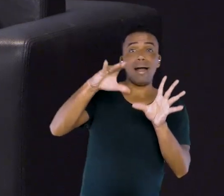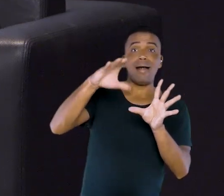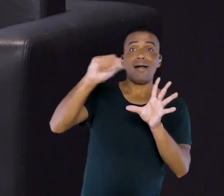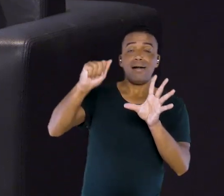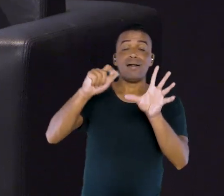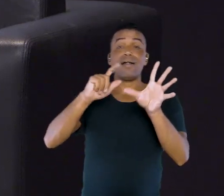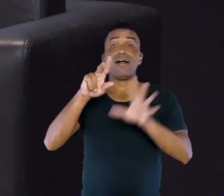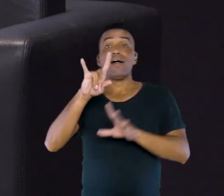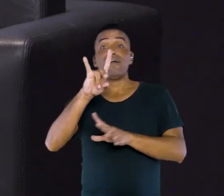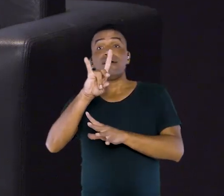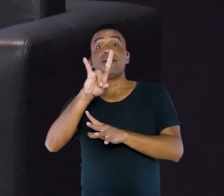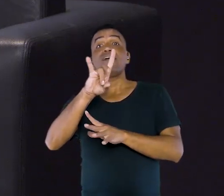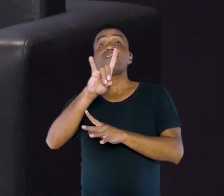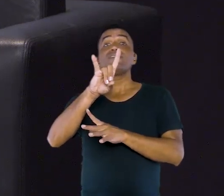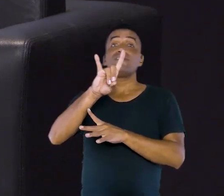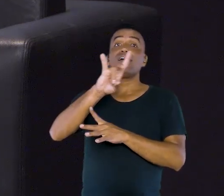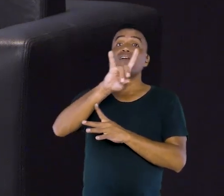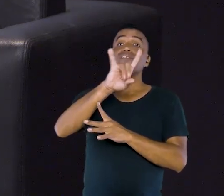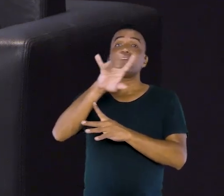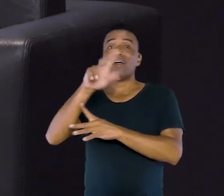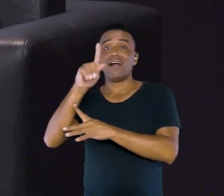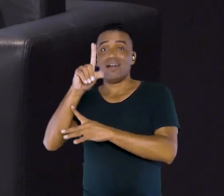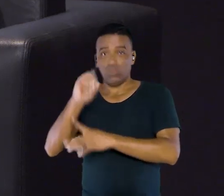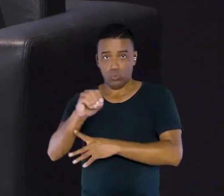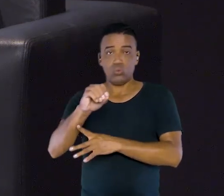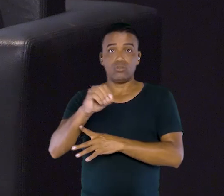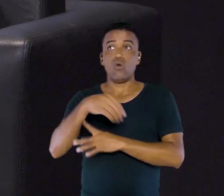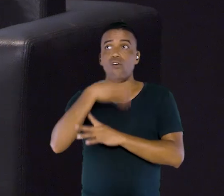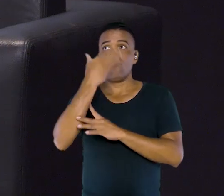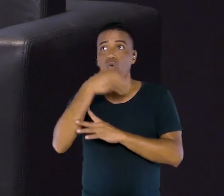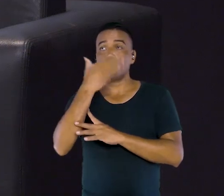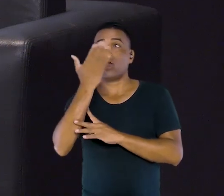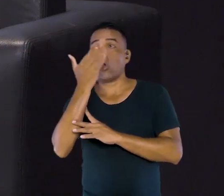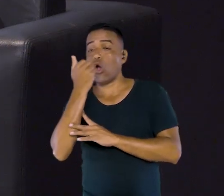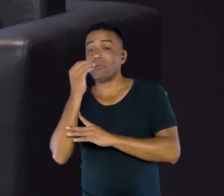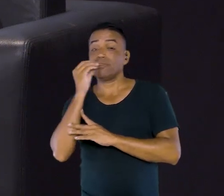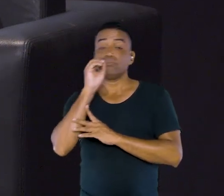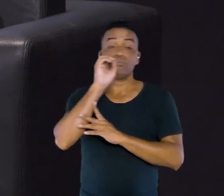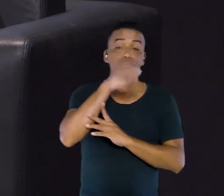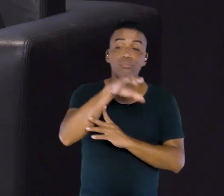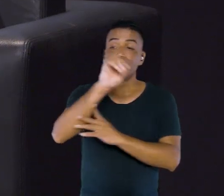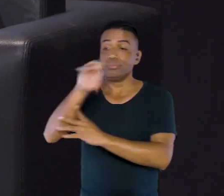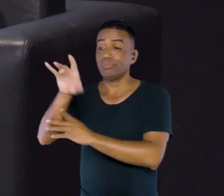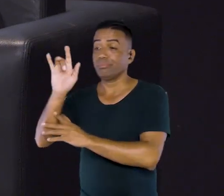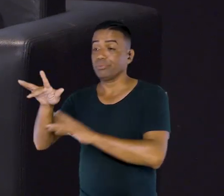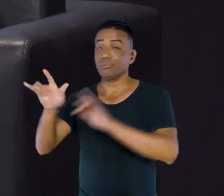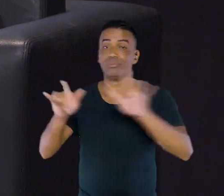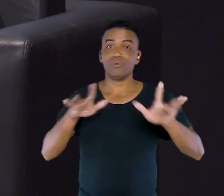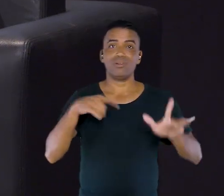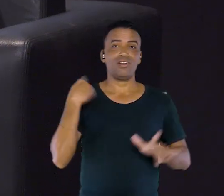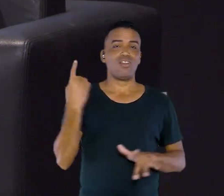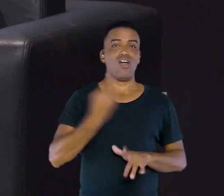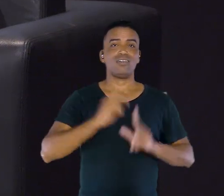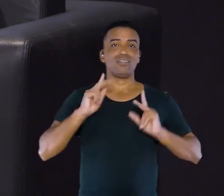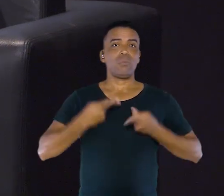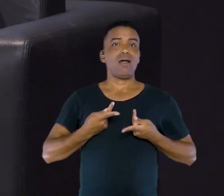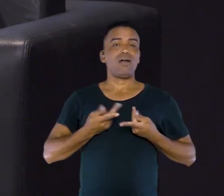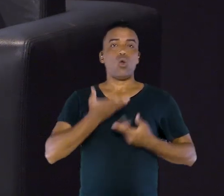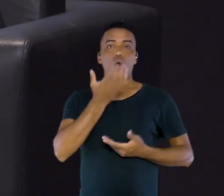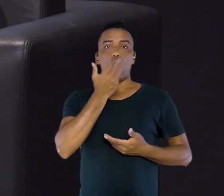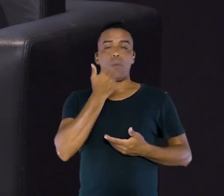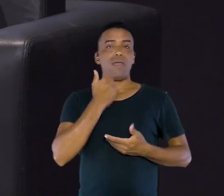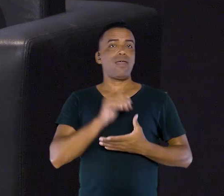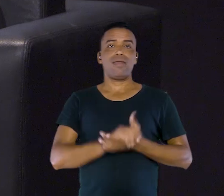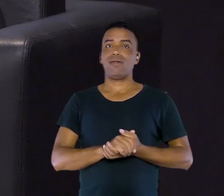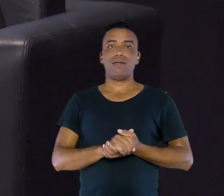são conhecedores do território, eles comem a fruta maravilhosa e vão semear. Então, a gente não tem essa função, a gente só